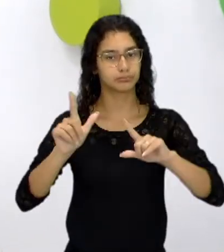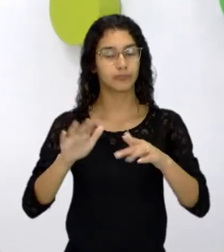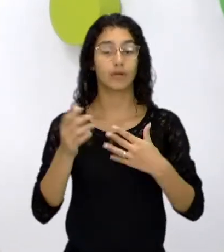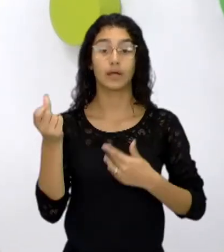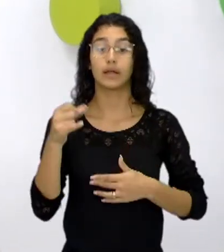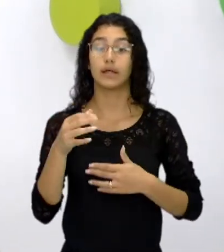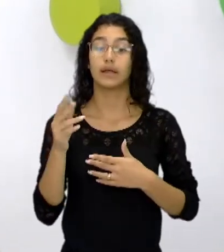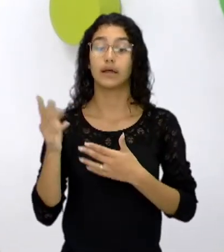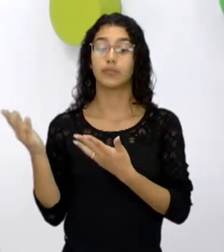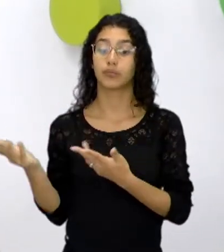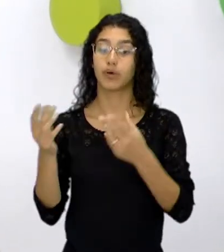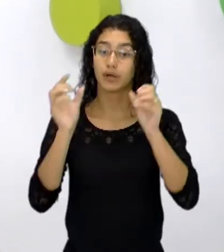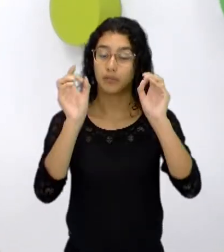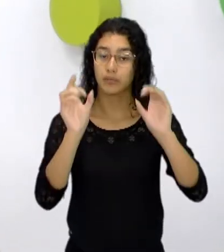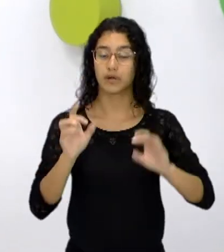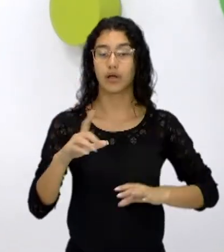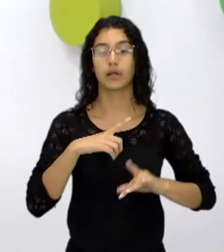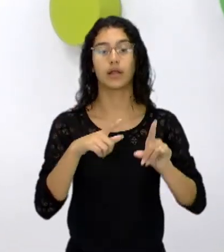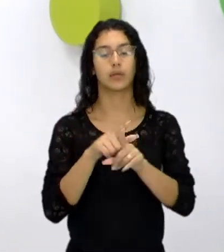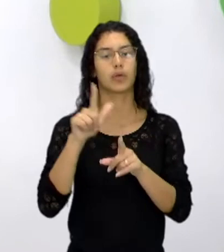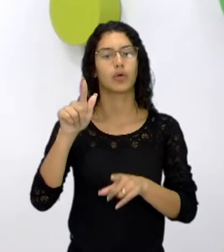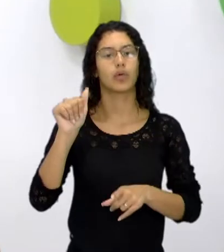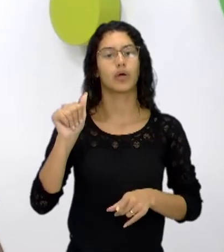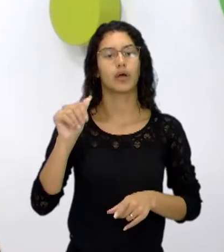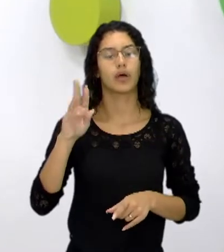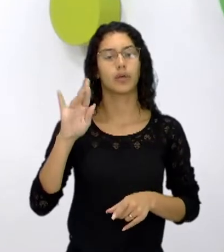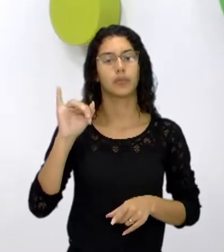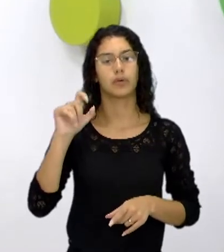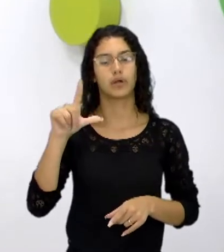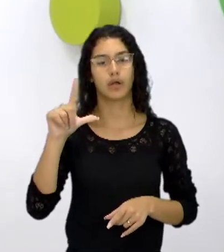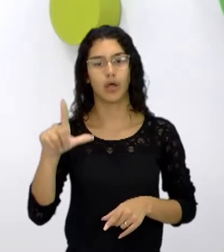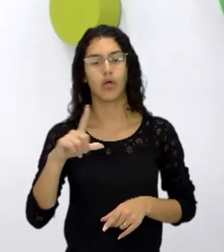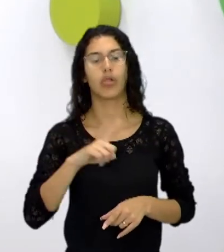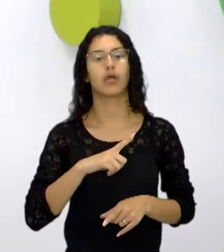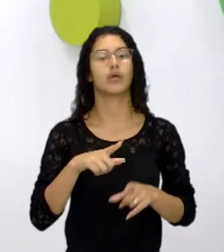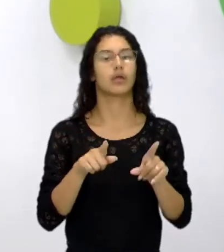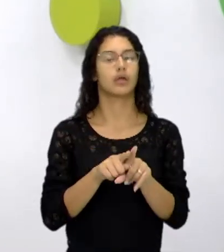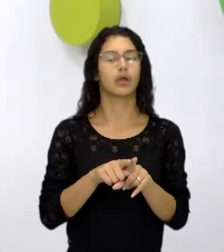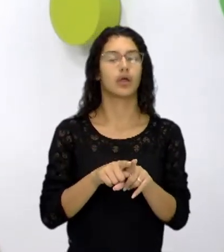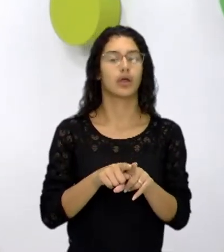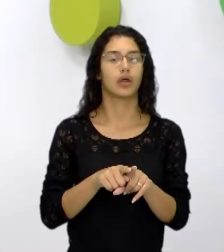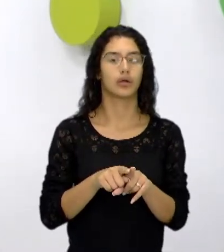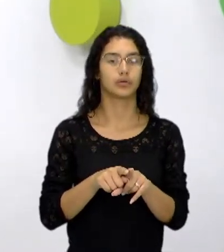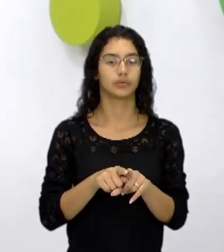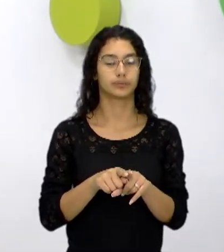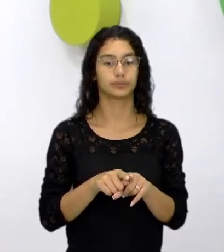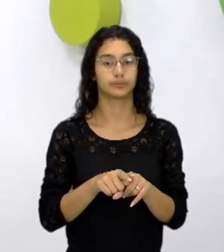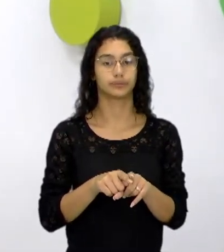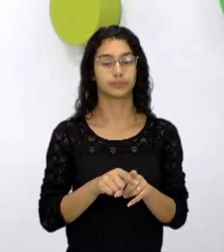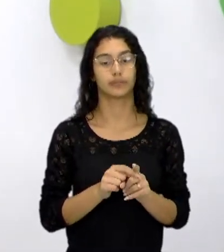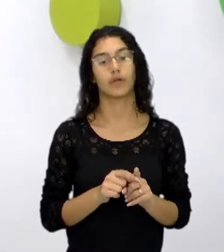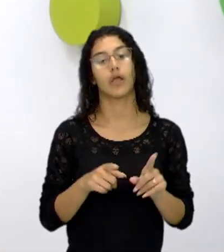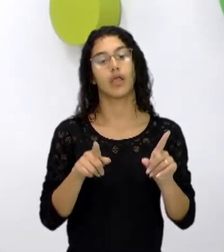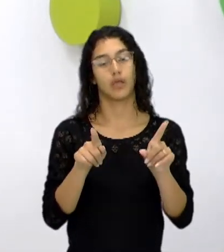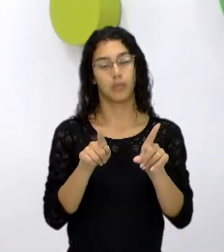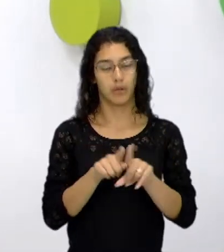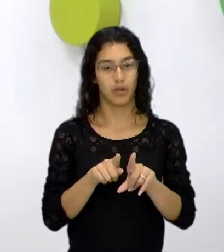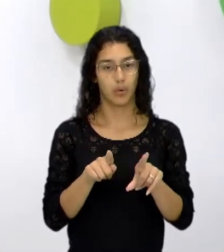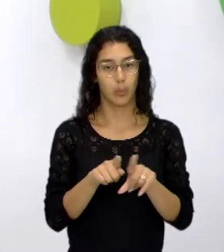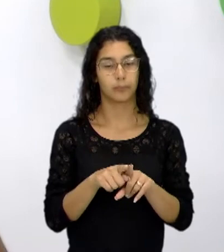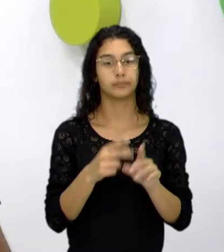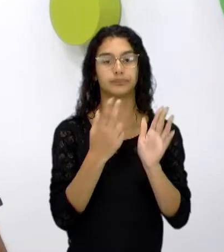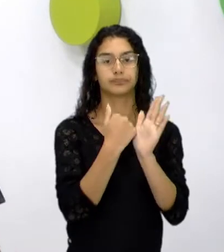aqui convidados especiais, né, o Gabriel Renner, que é o nosso cartunista lá do Rio Grande do Sul. Trouxemos também o cartunista